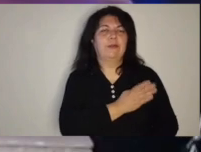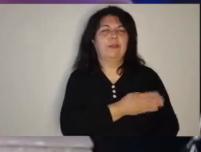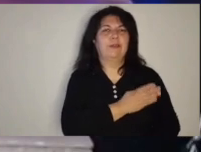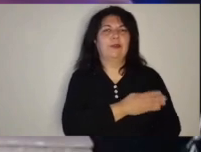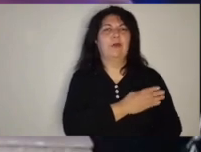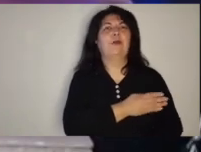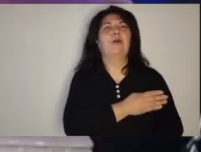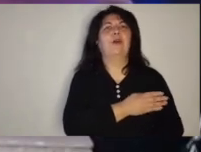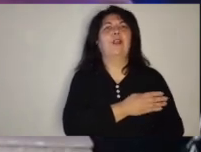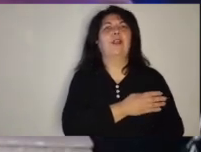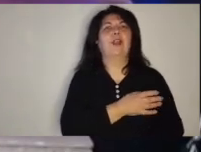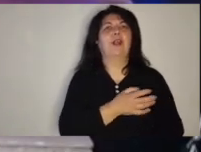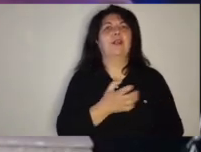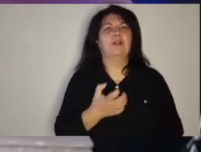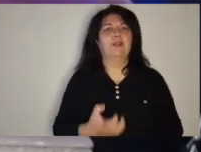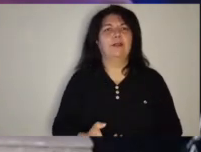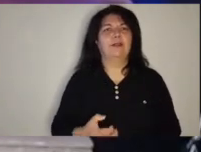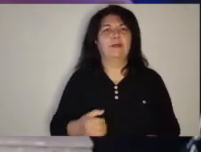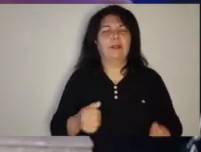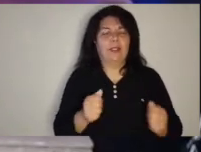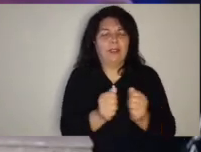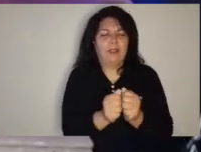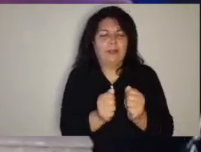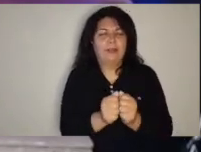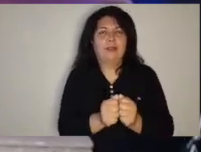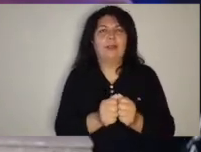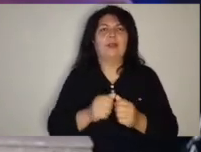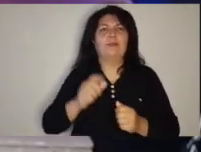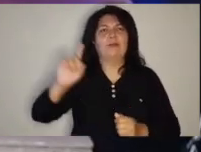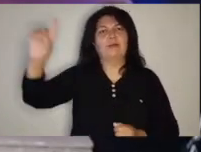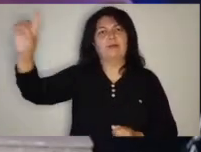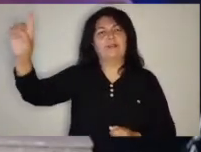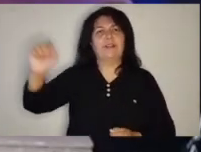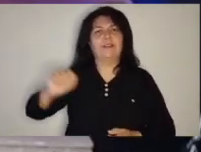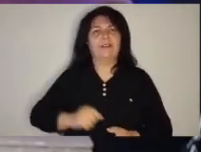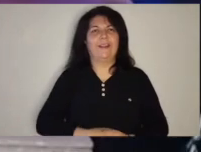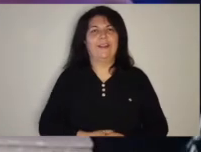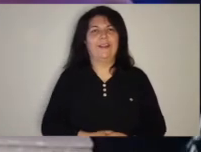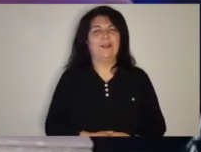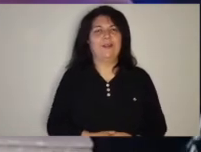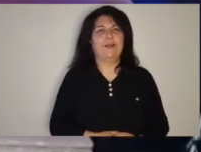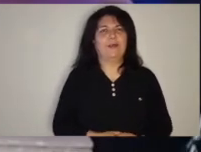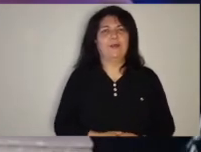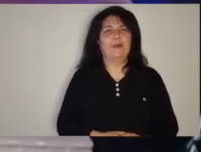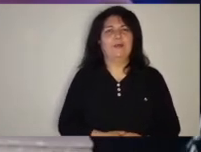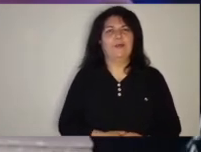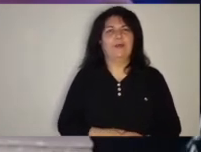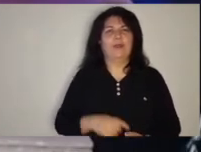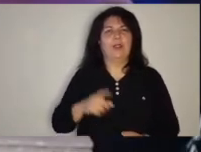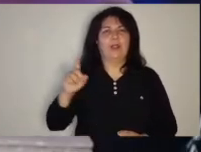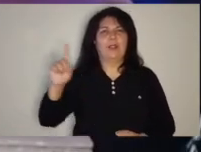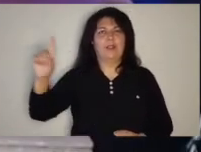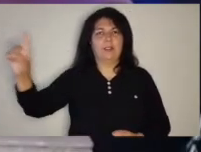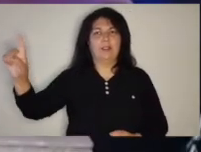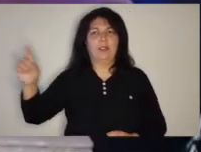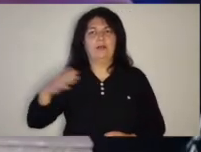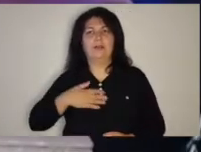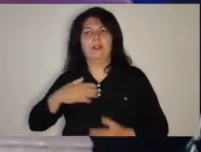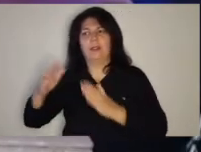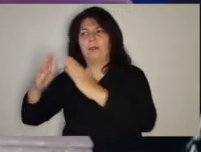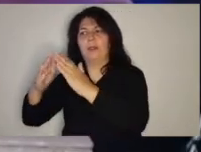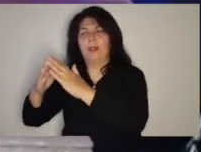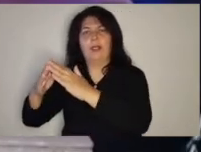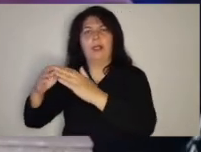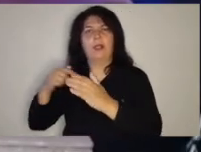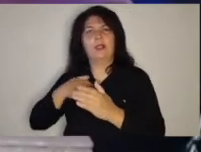coração. Ele foi onde a presença de Deus estava. A presença de Deus estava na minha casa, estou